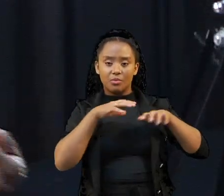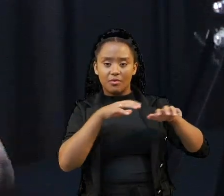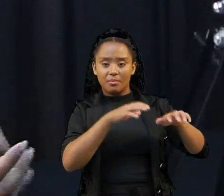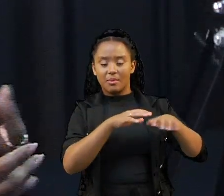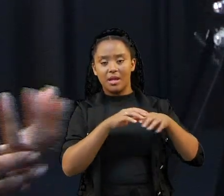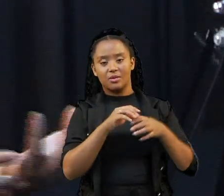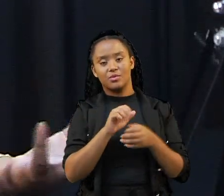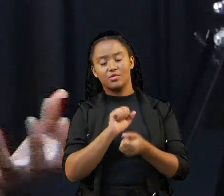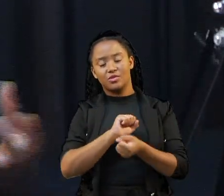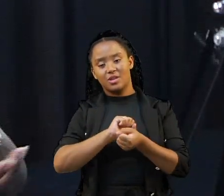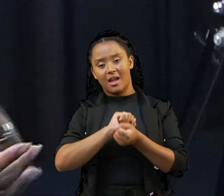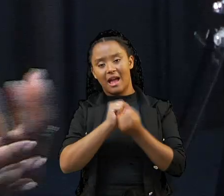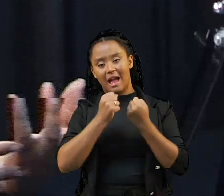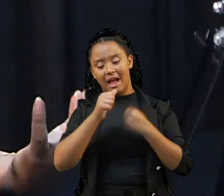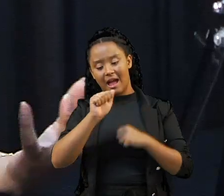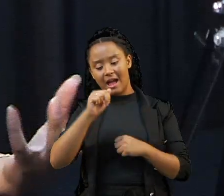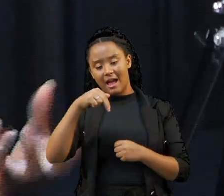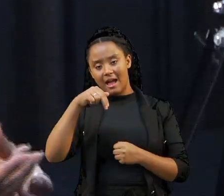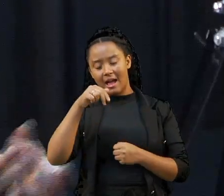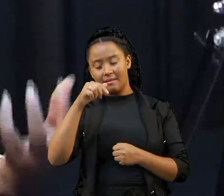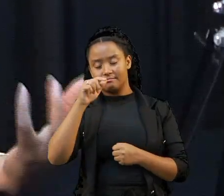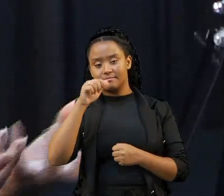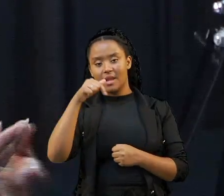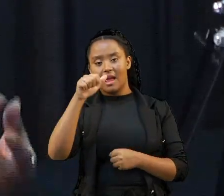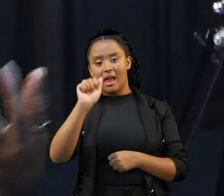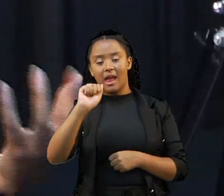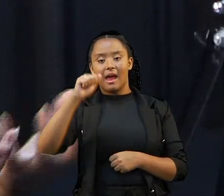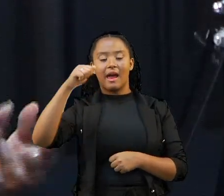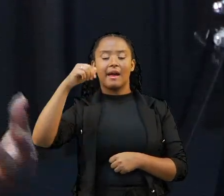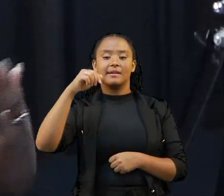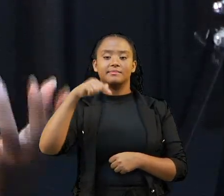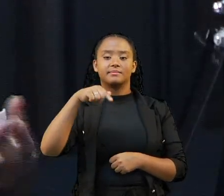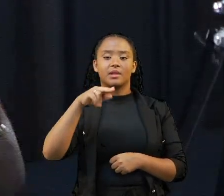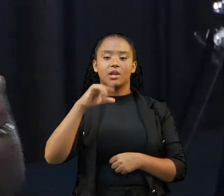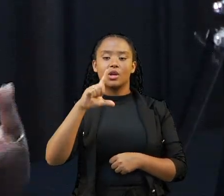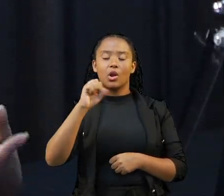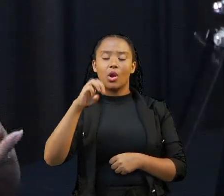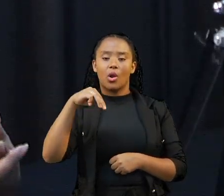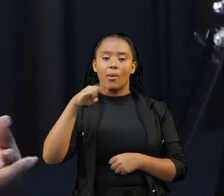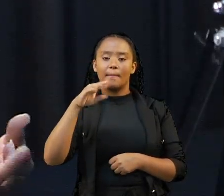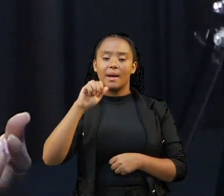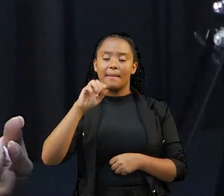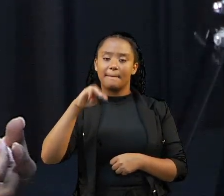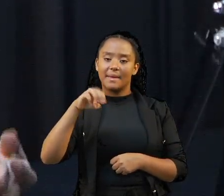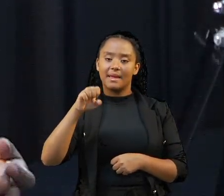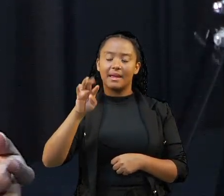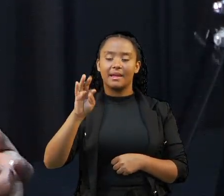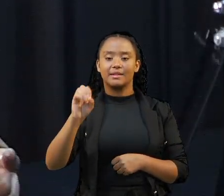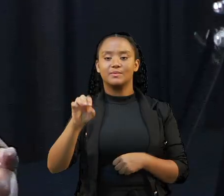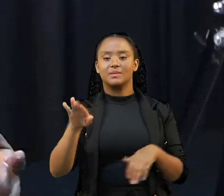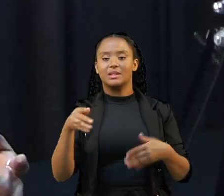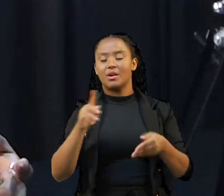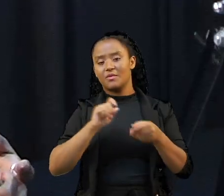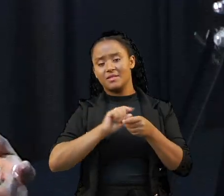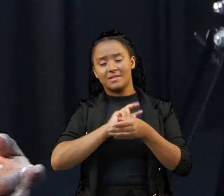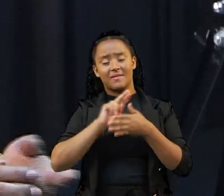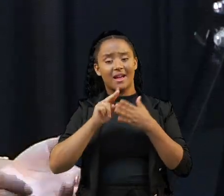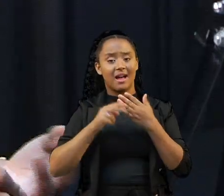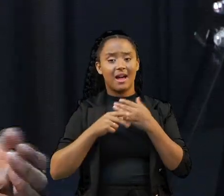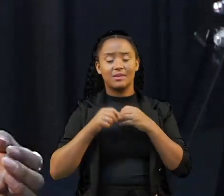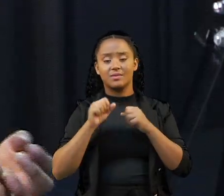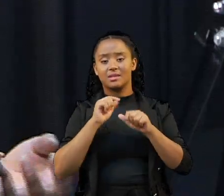de aquilombamento, a gente não queria centralizar coisas, sabe? A gente queria se ajudar, todo mundo se ajudar. Então, fiz muitos trabalhos